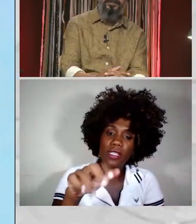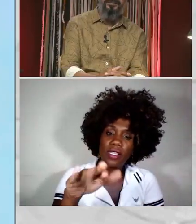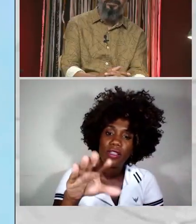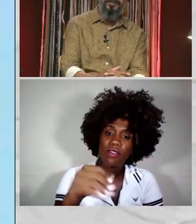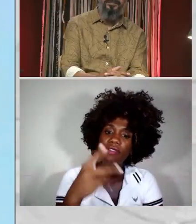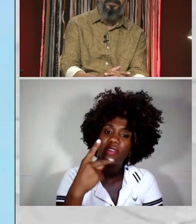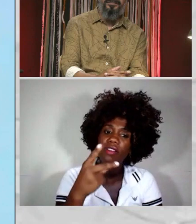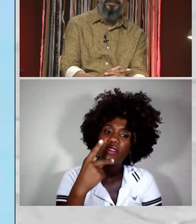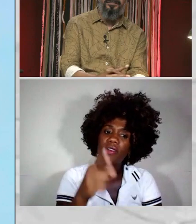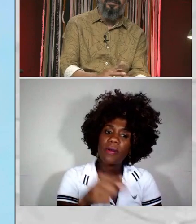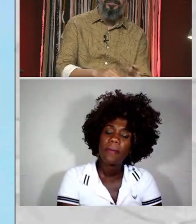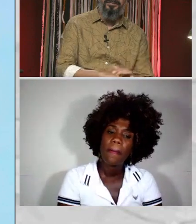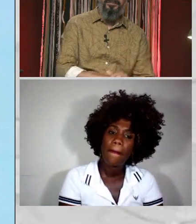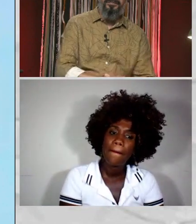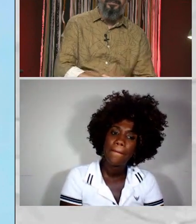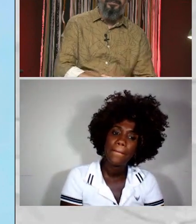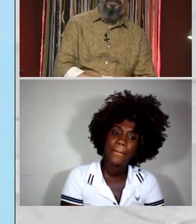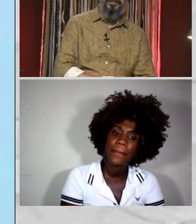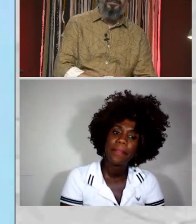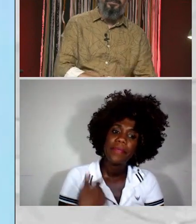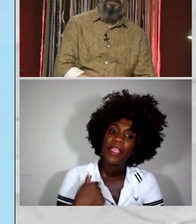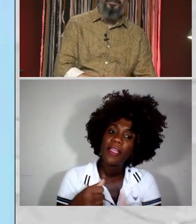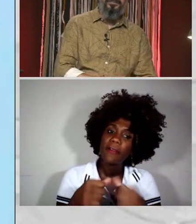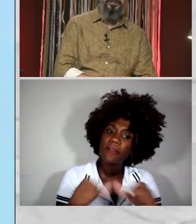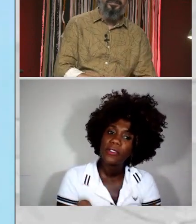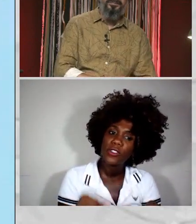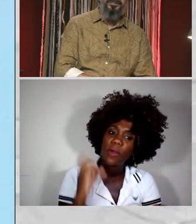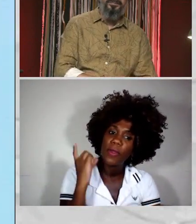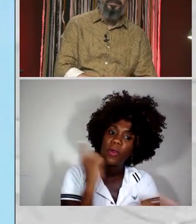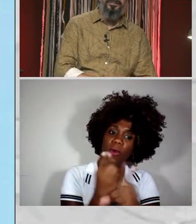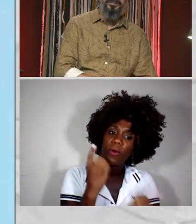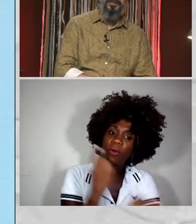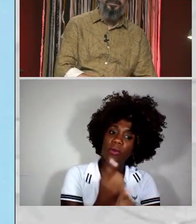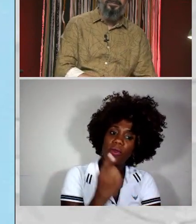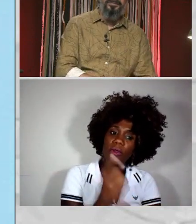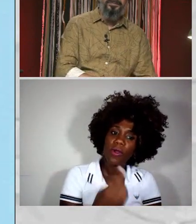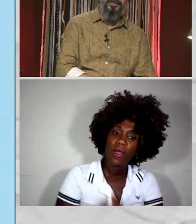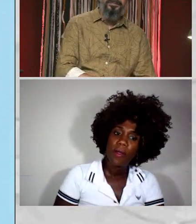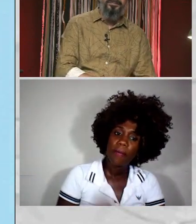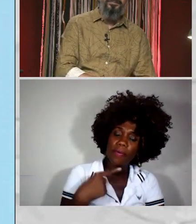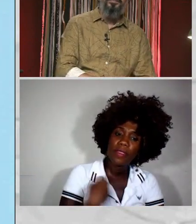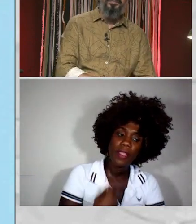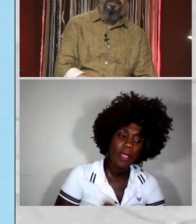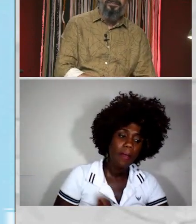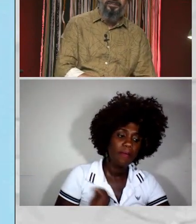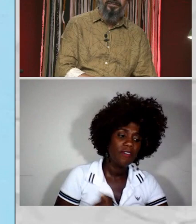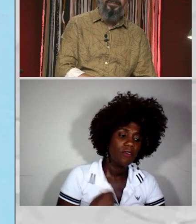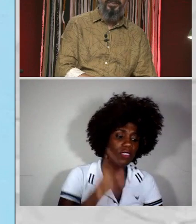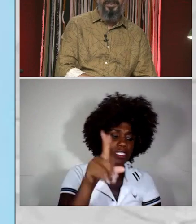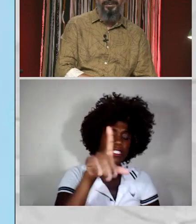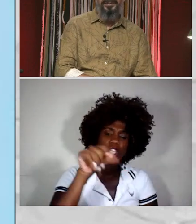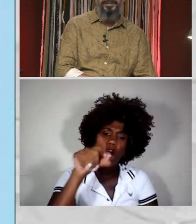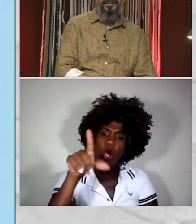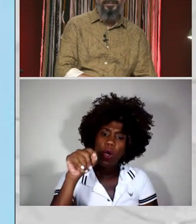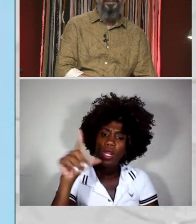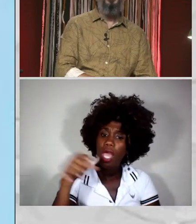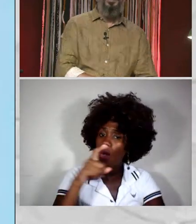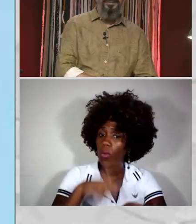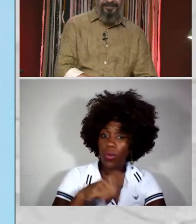quero pontuar, que é assim, estou aqui e me reencontrei com meus livros e com as minhas escolhas, isso é a prova que o tempo não